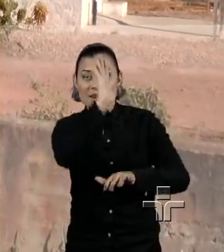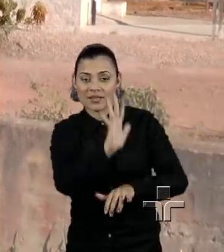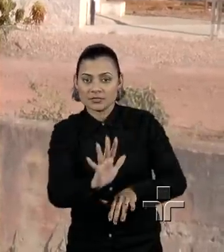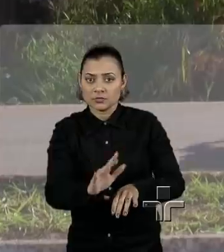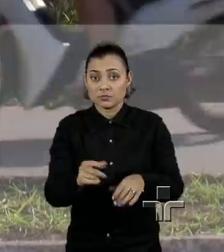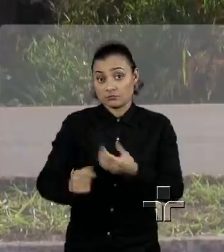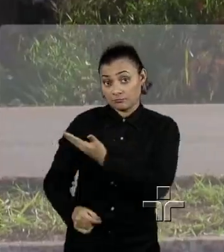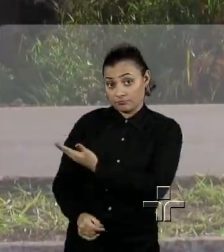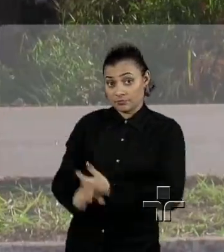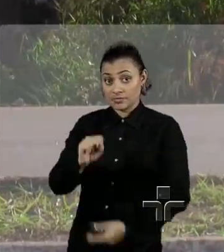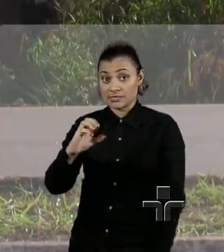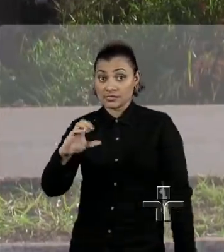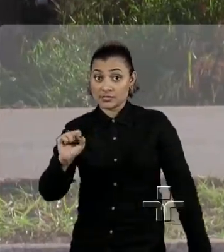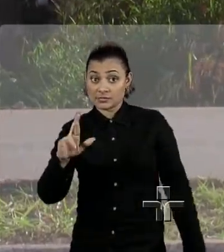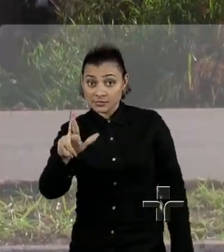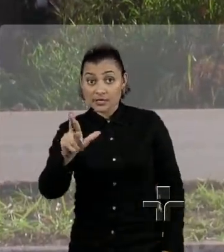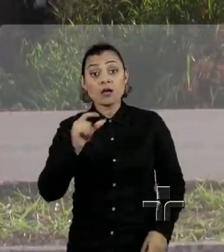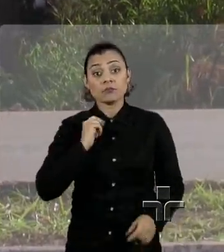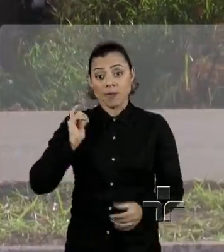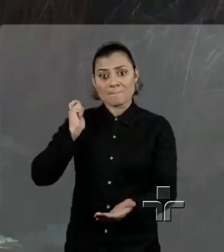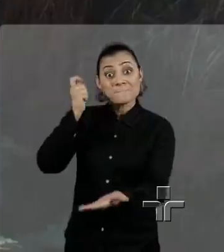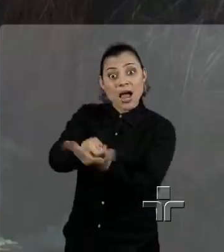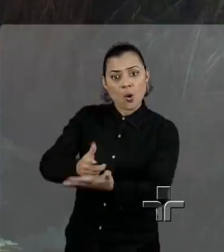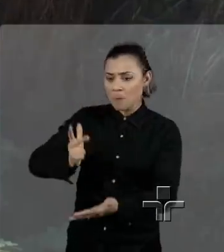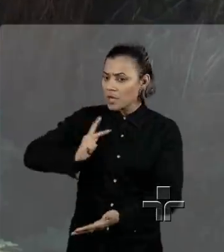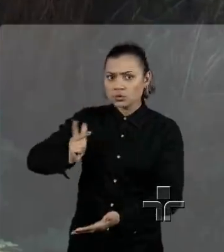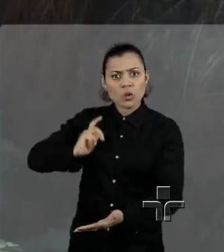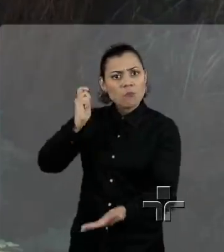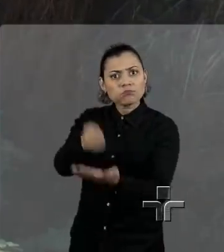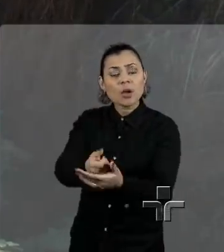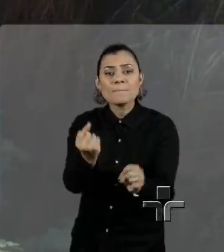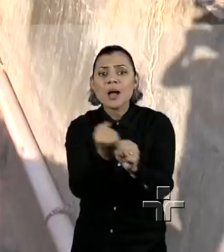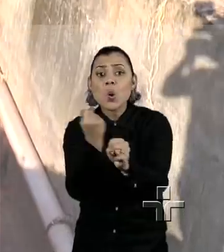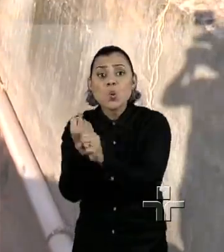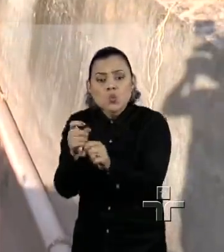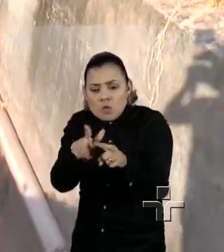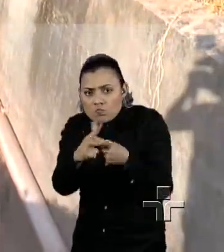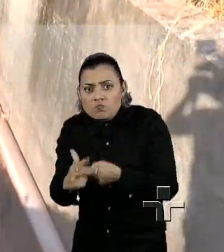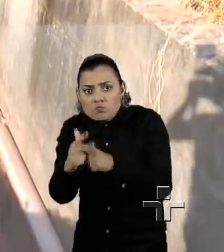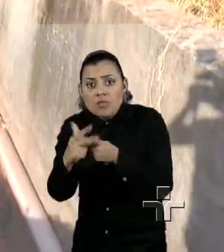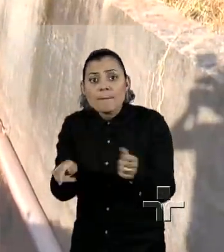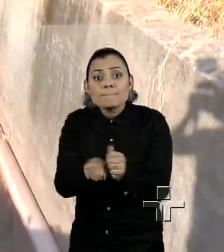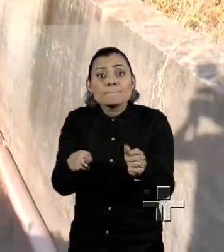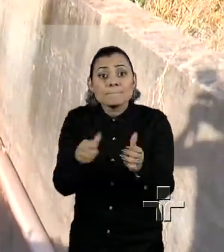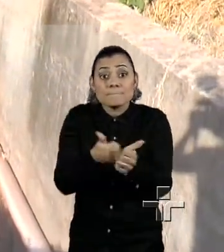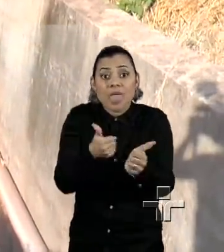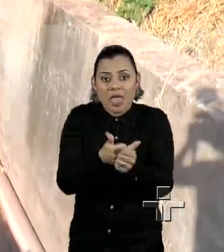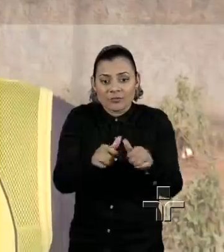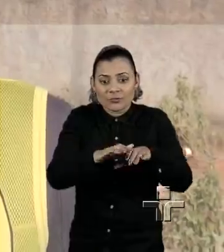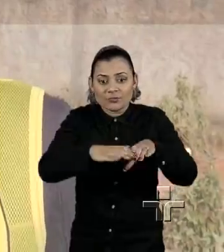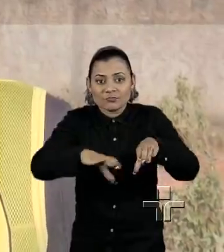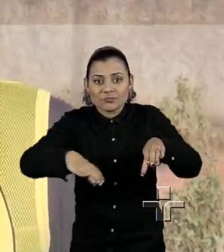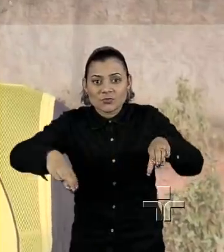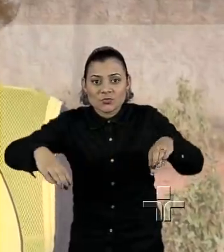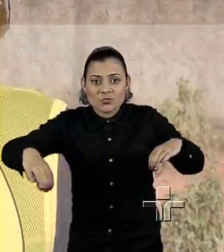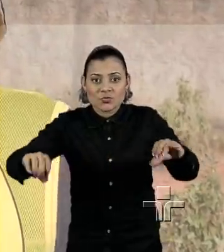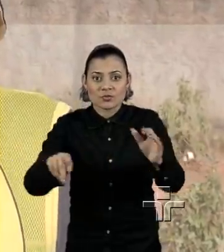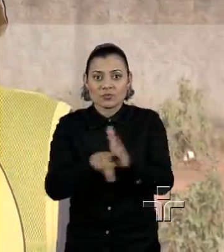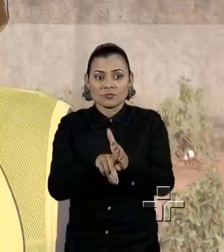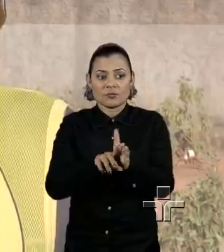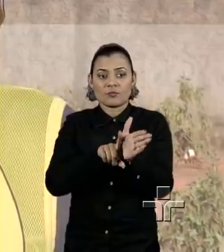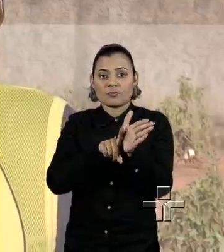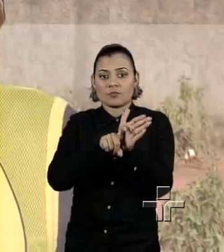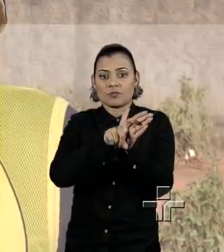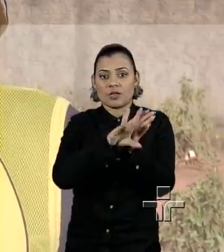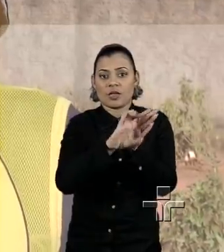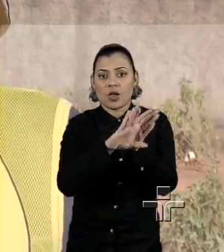próprio bolso para consertar uma parte da galeria que recebe esgoto da rua onde mora em Cacoal, em Rondônia. Passa uma rede de esgoto dentro